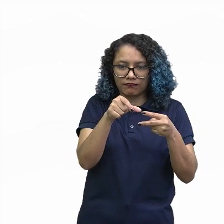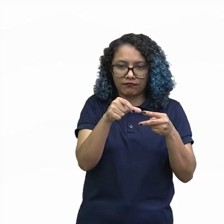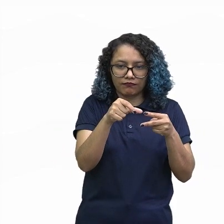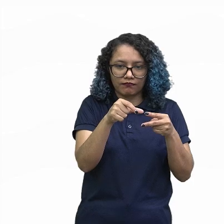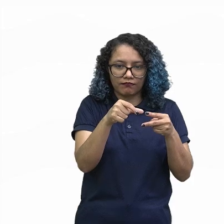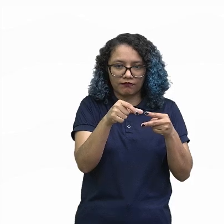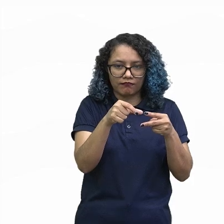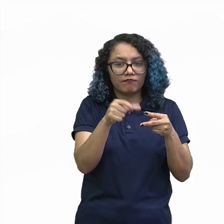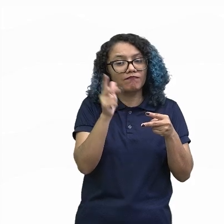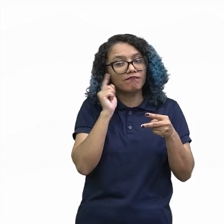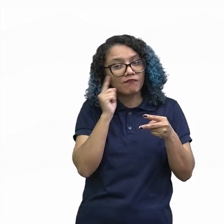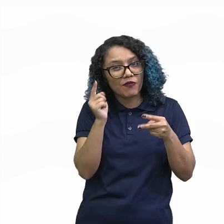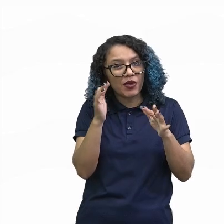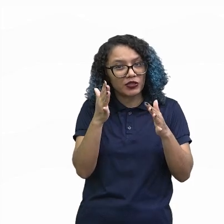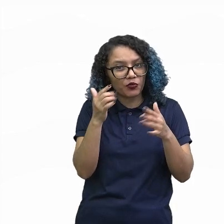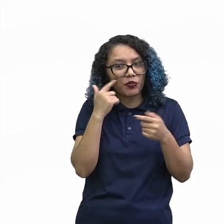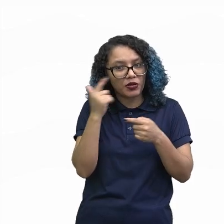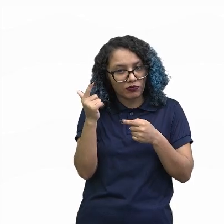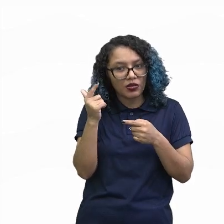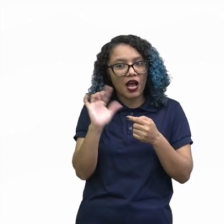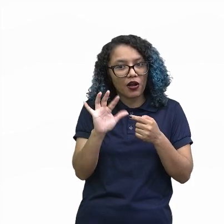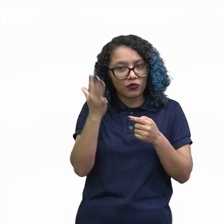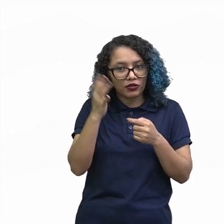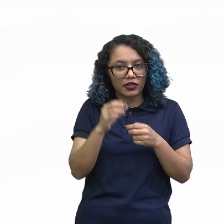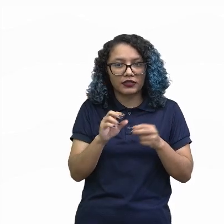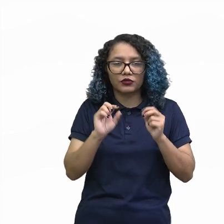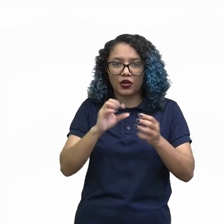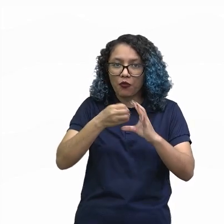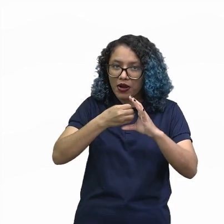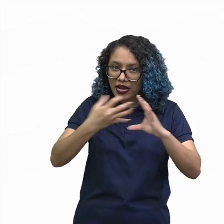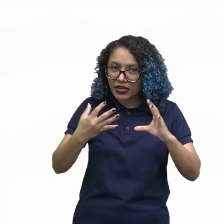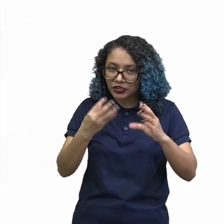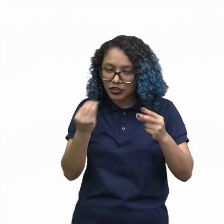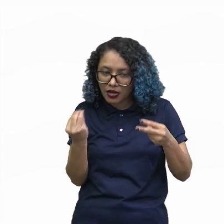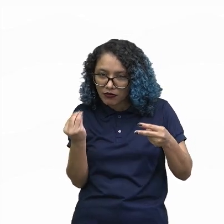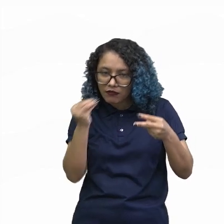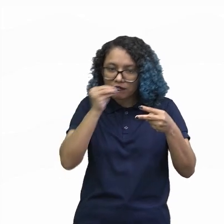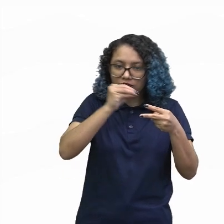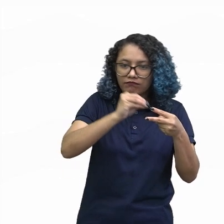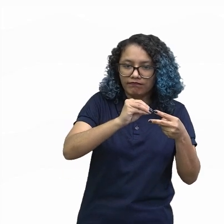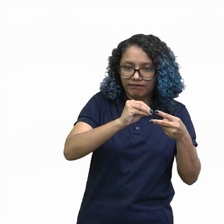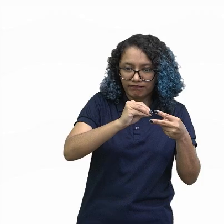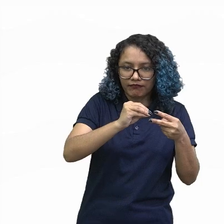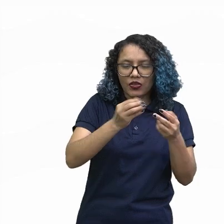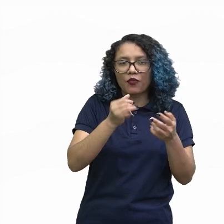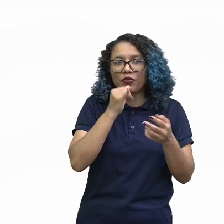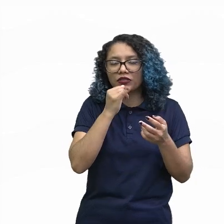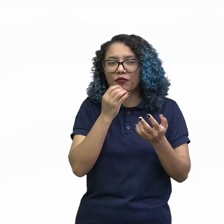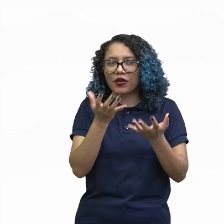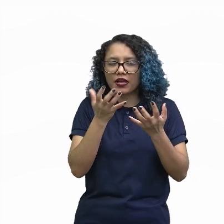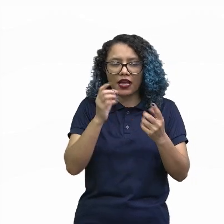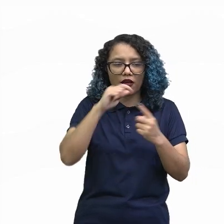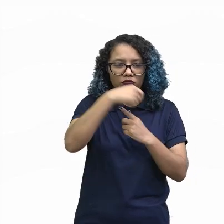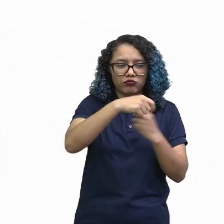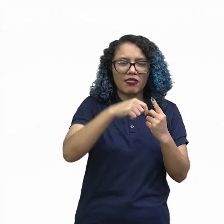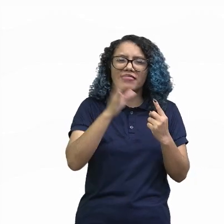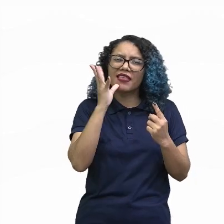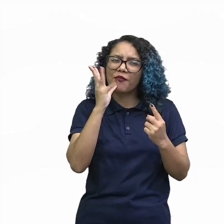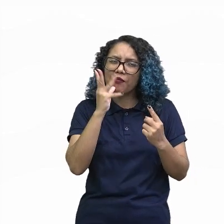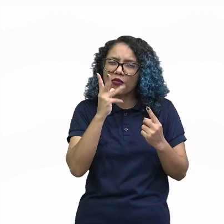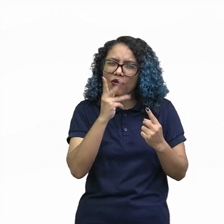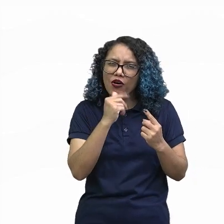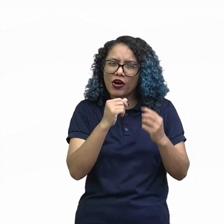exatamente assim que acontece. Ela vai introduzir uma característica específica. Eu quero que aquela banana demore para